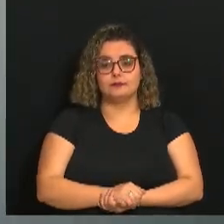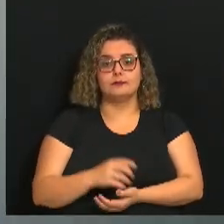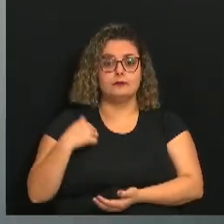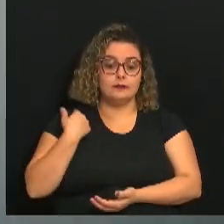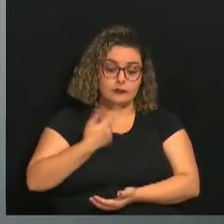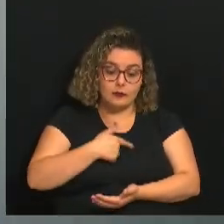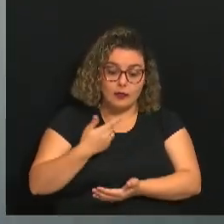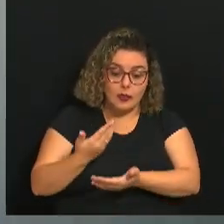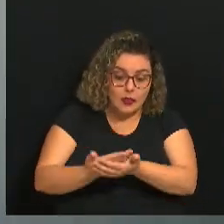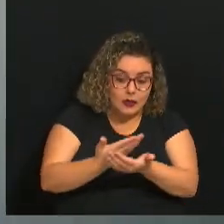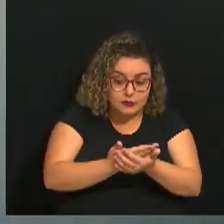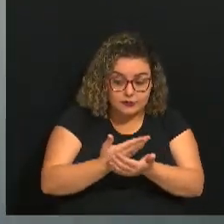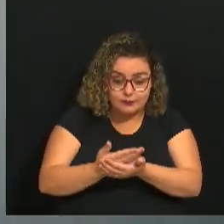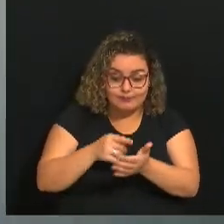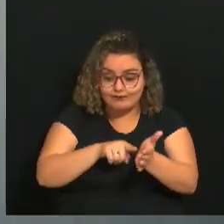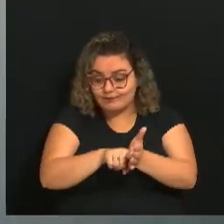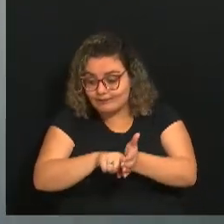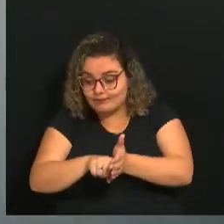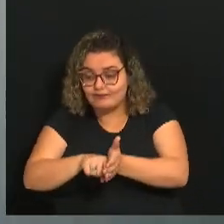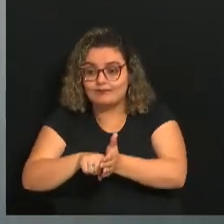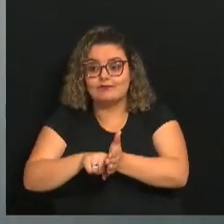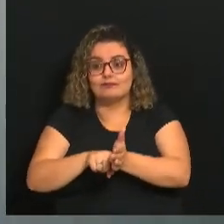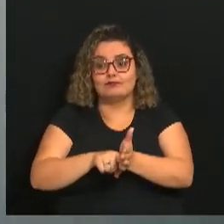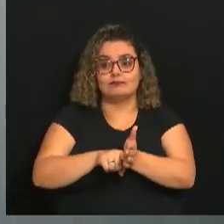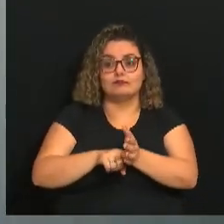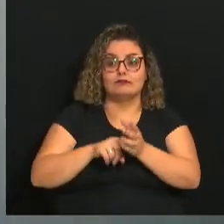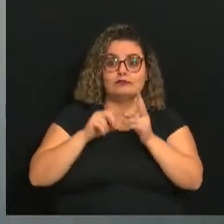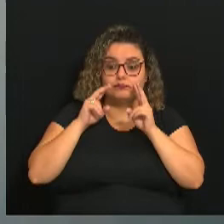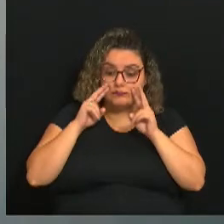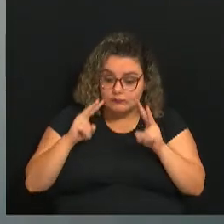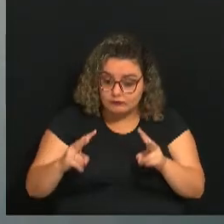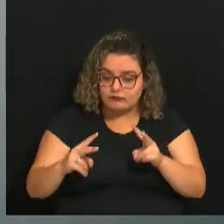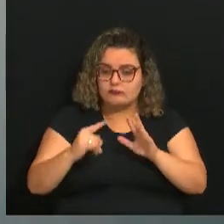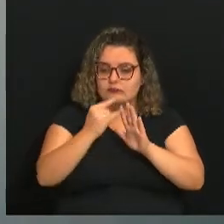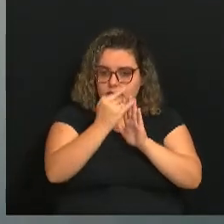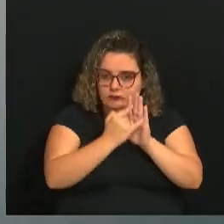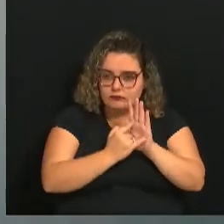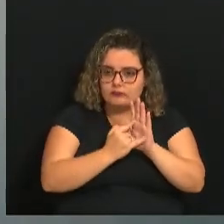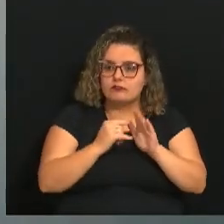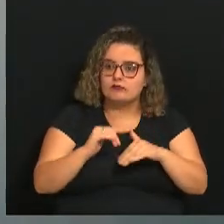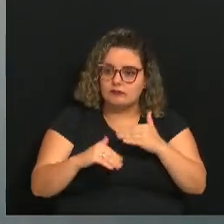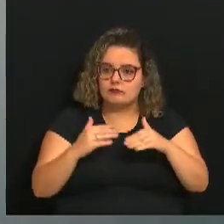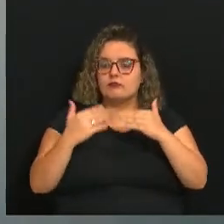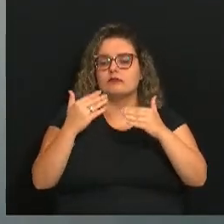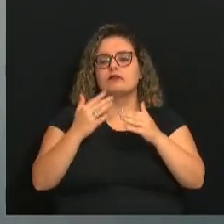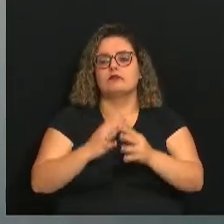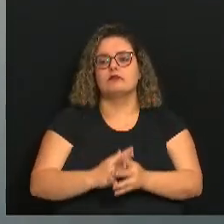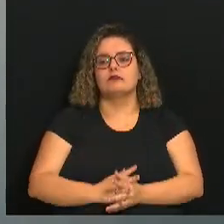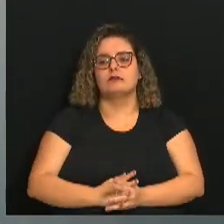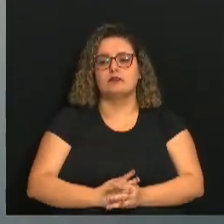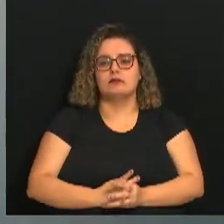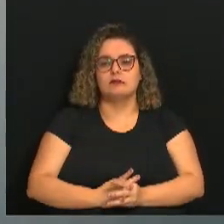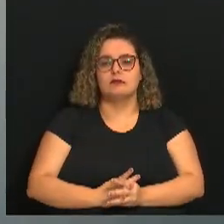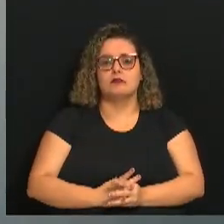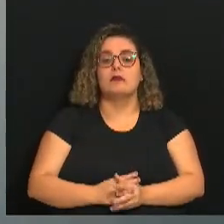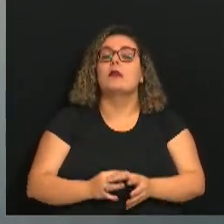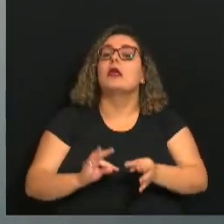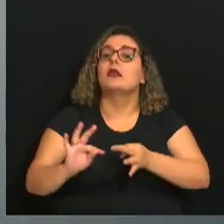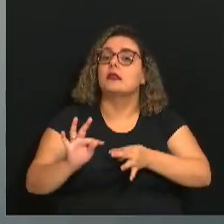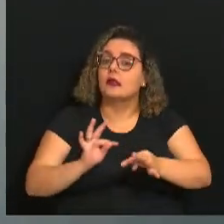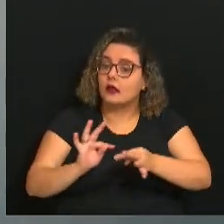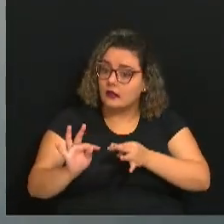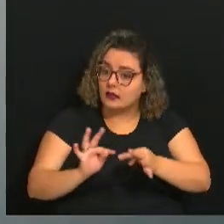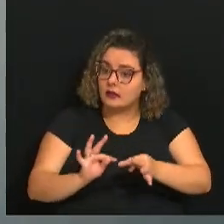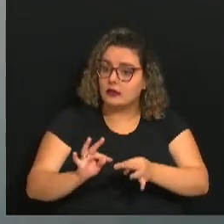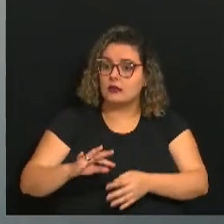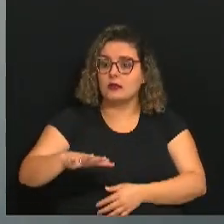estudando, olhando, todo dia a gente olha para esse termo de referência que ele está construindo. Ele é construído tecnicamente pelo setor